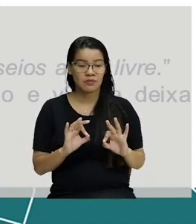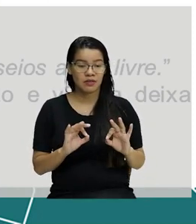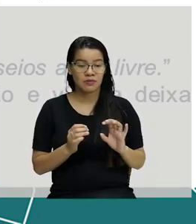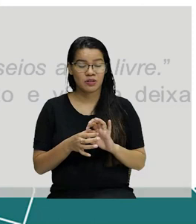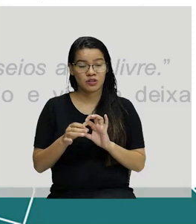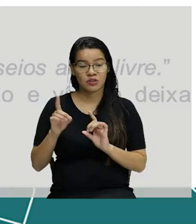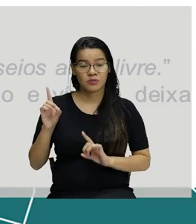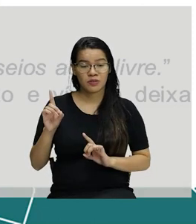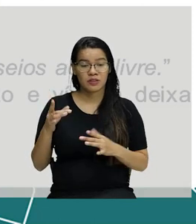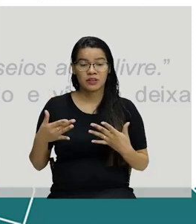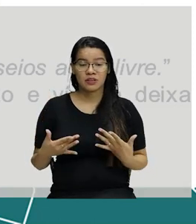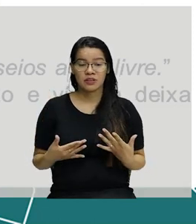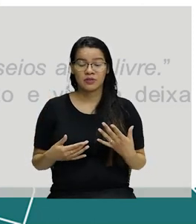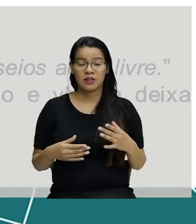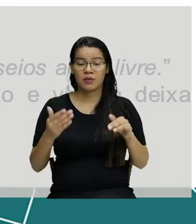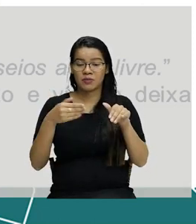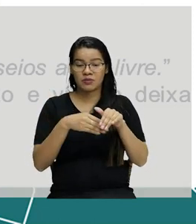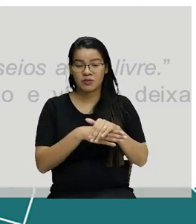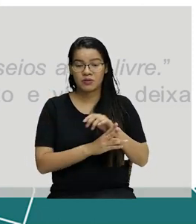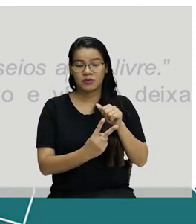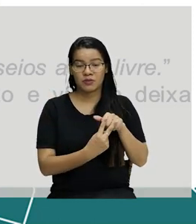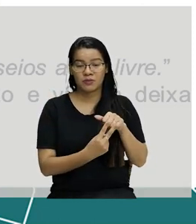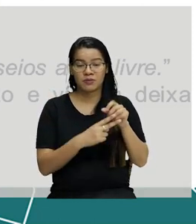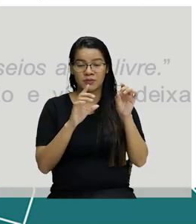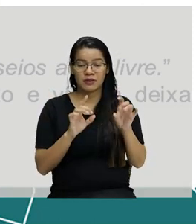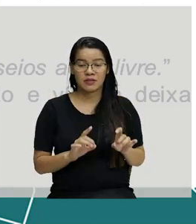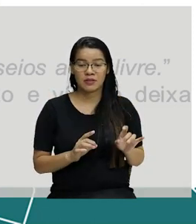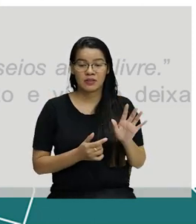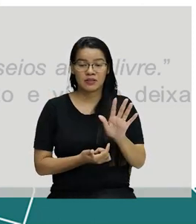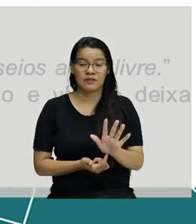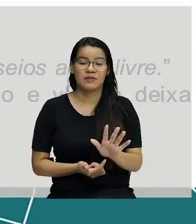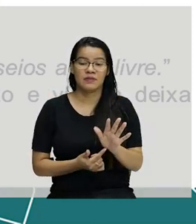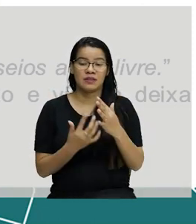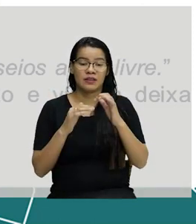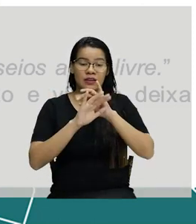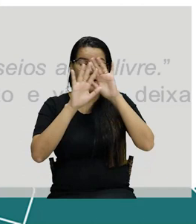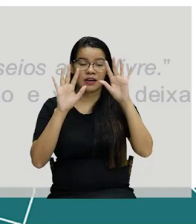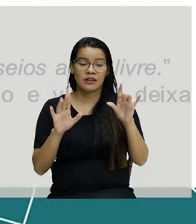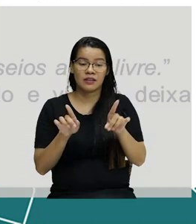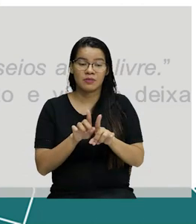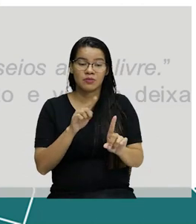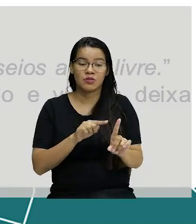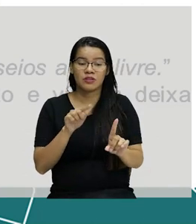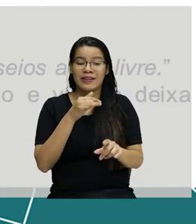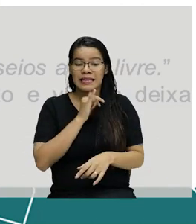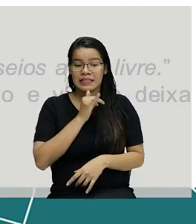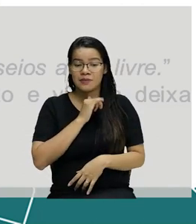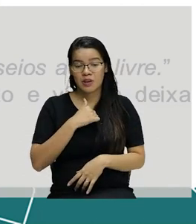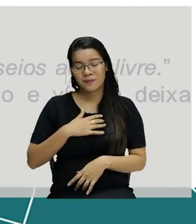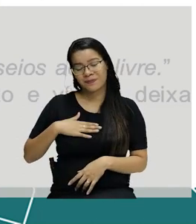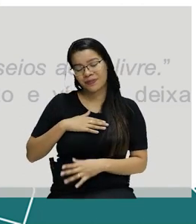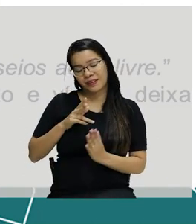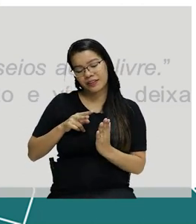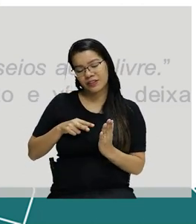verbo principal para que as frases fiquem Claras e objetivas exemplo gosto de ler minha irmã de assistir a